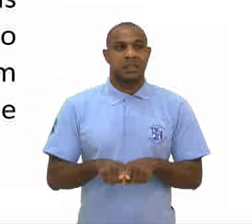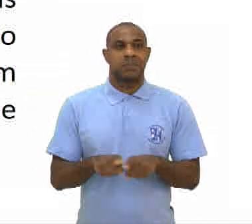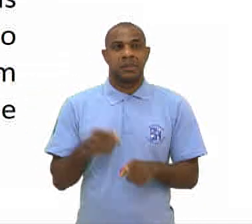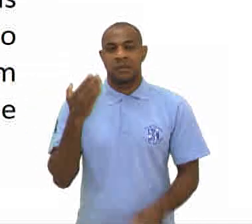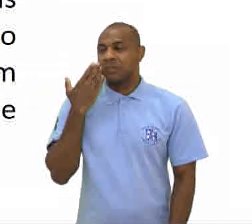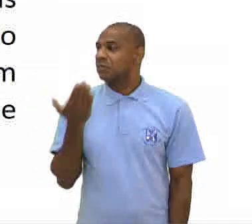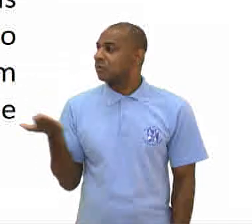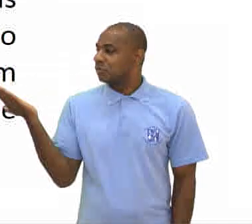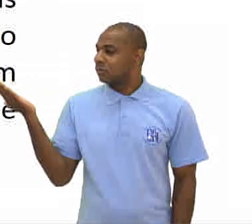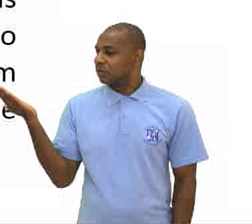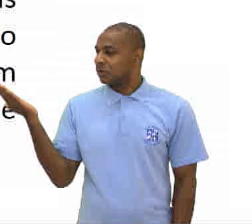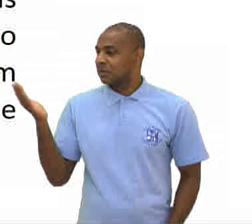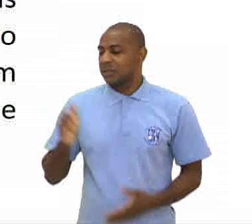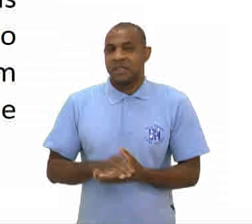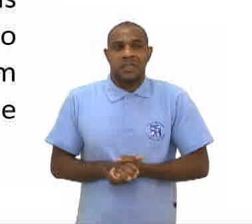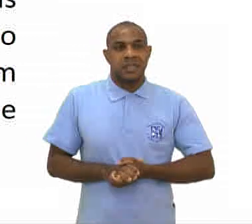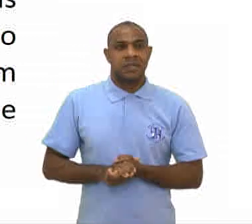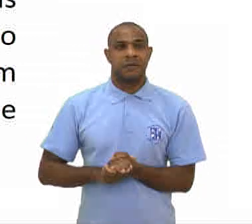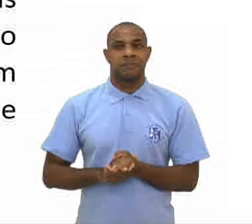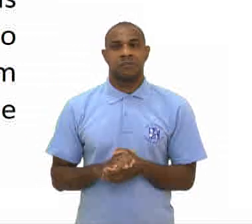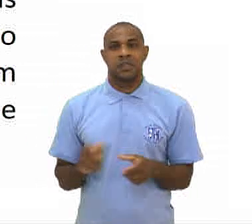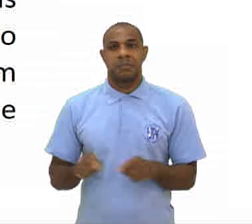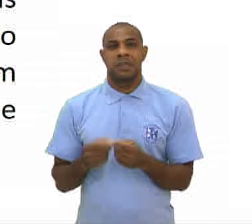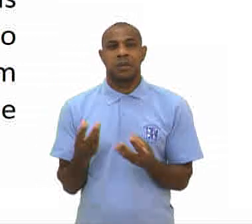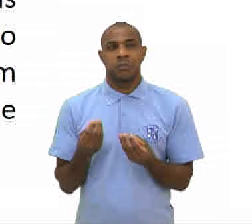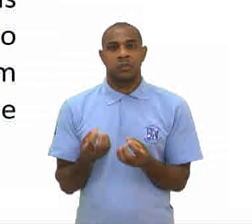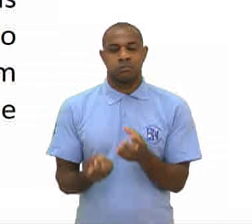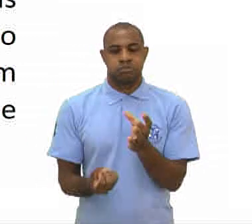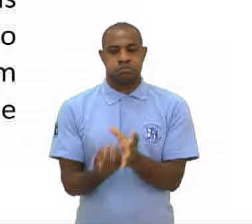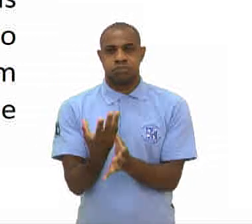amônio, confiscadas pela alfândega em 2014 e